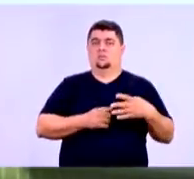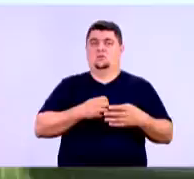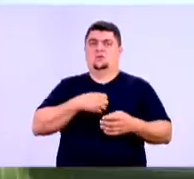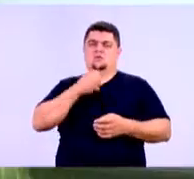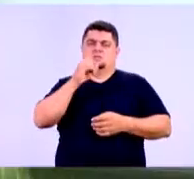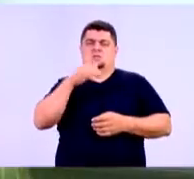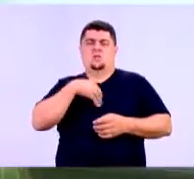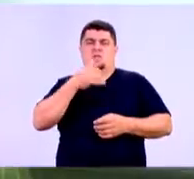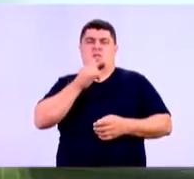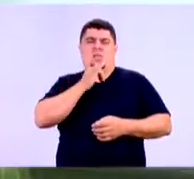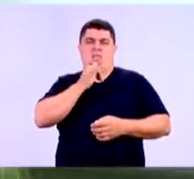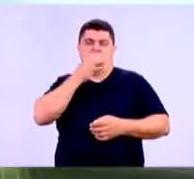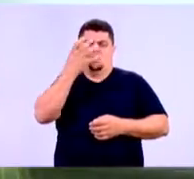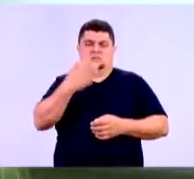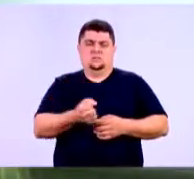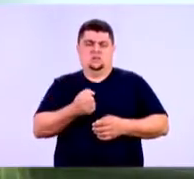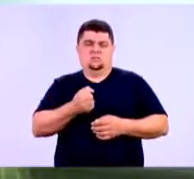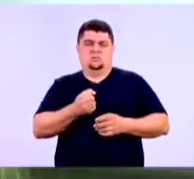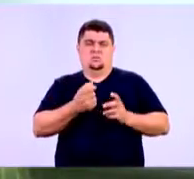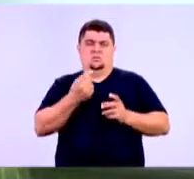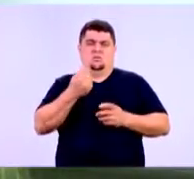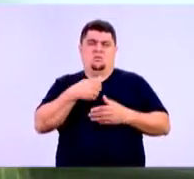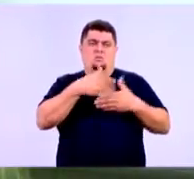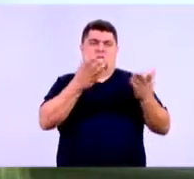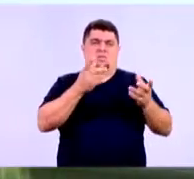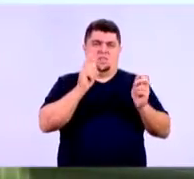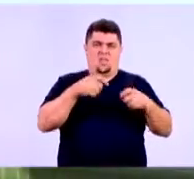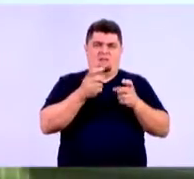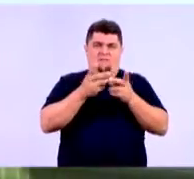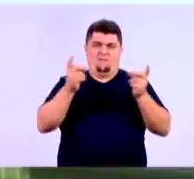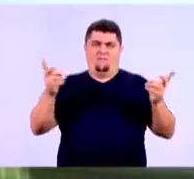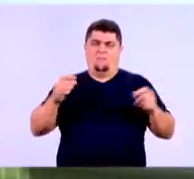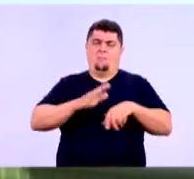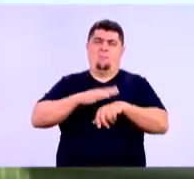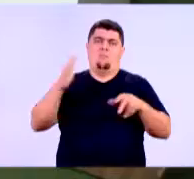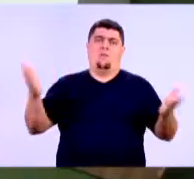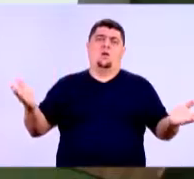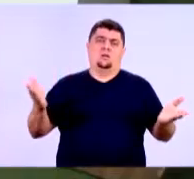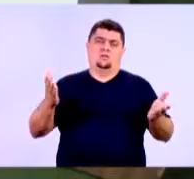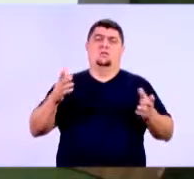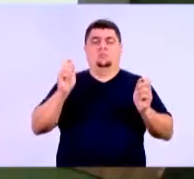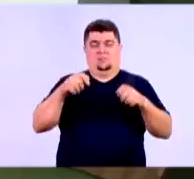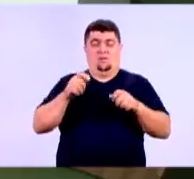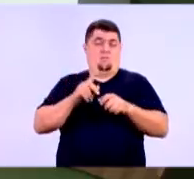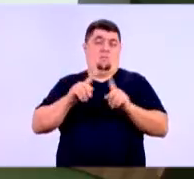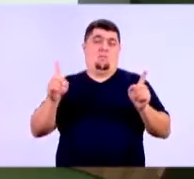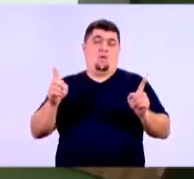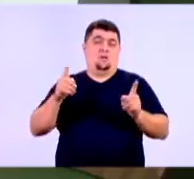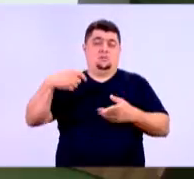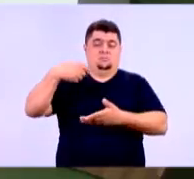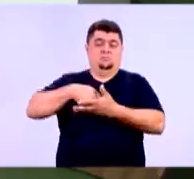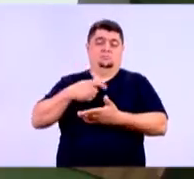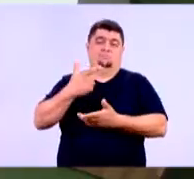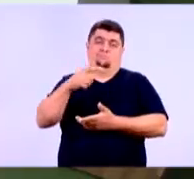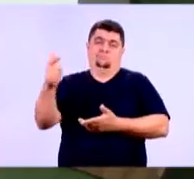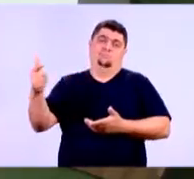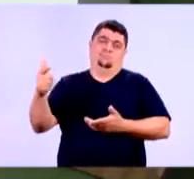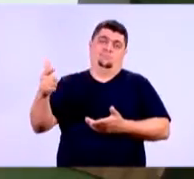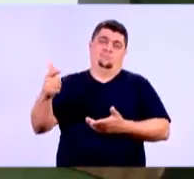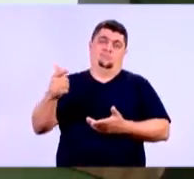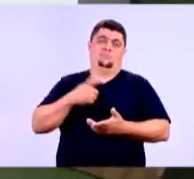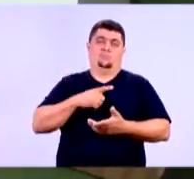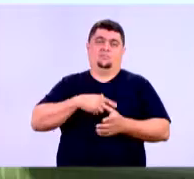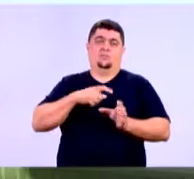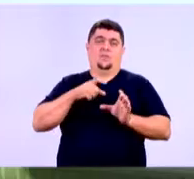que fornecer crédito para os meus clientes aumenta as minhas vendas, isso é verdade, né? Quanto mais crédito, vai aumentar a minha venda. Quanto eu estou disposto a receber